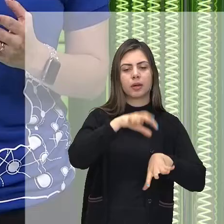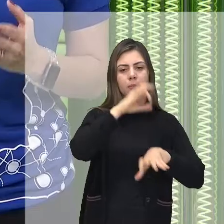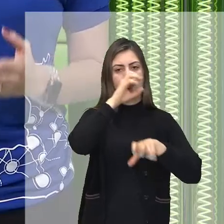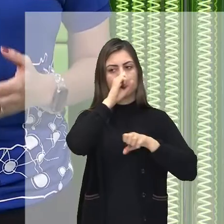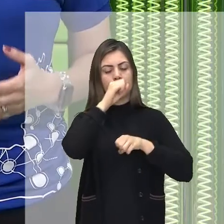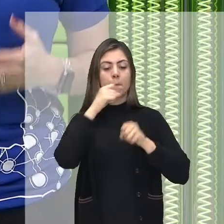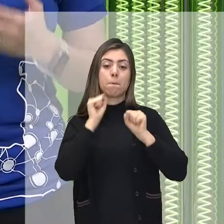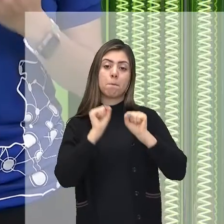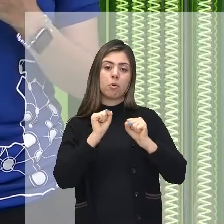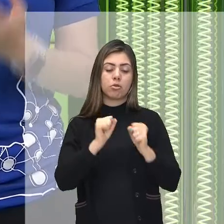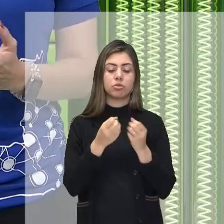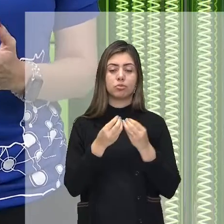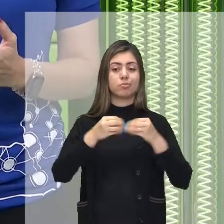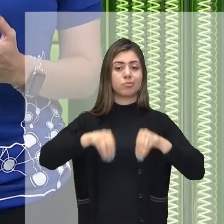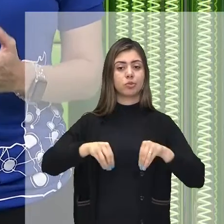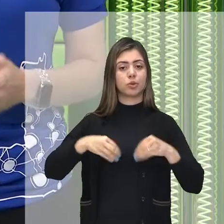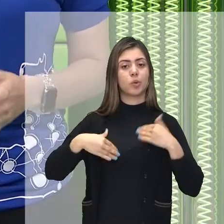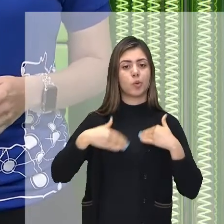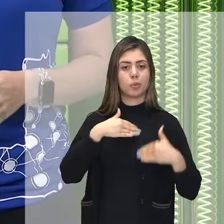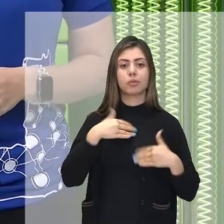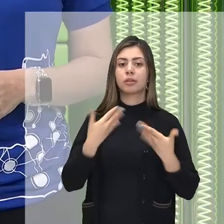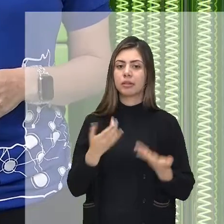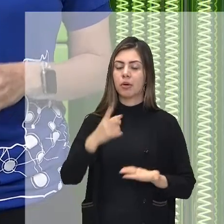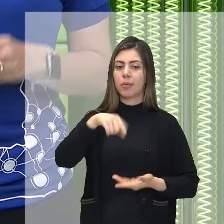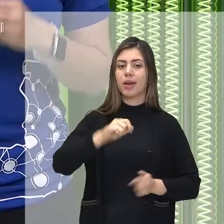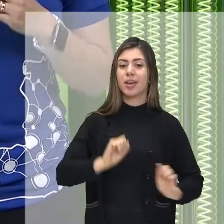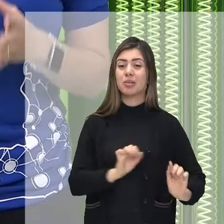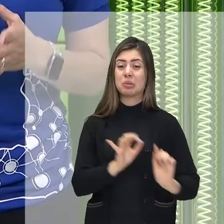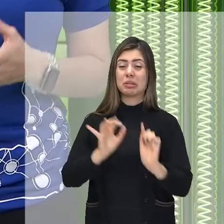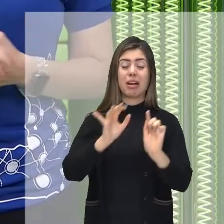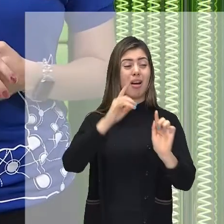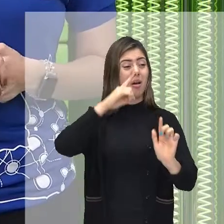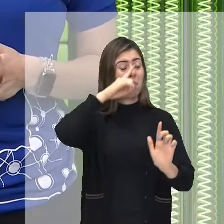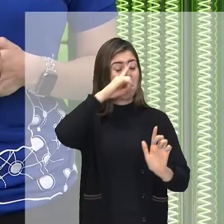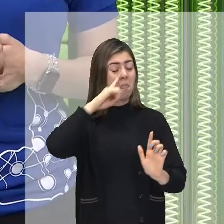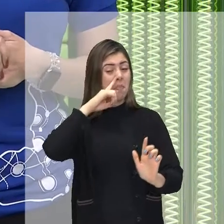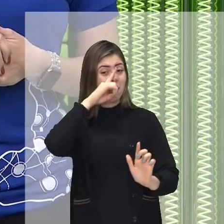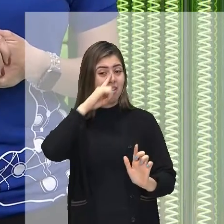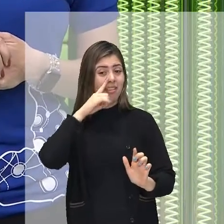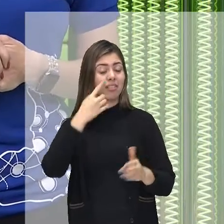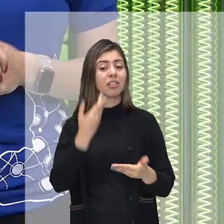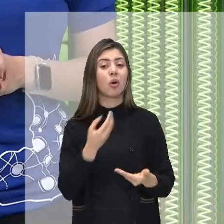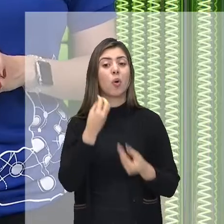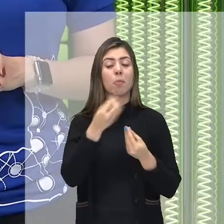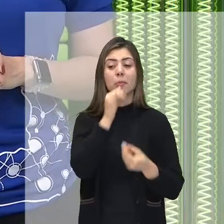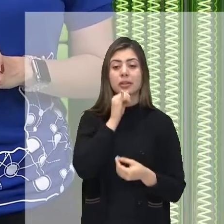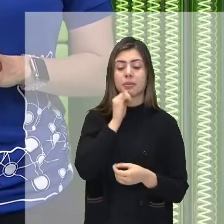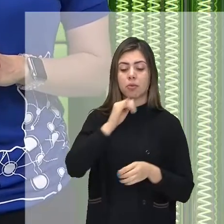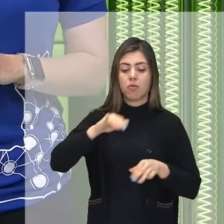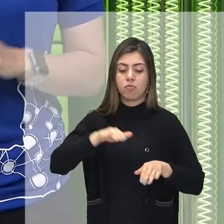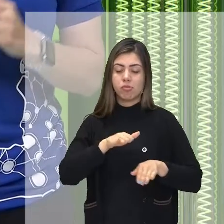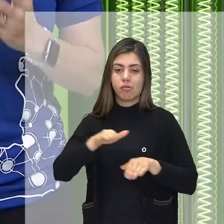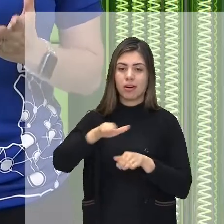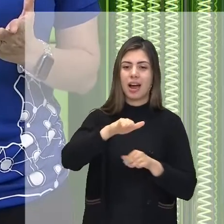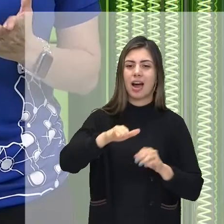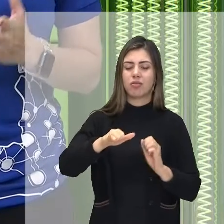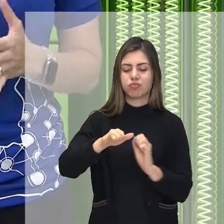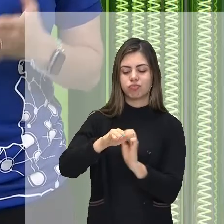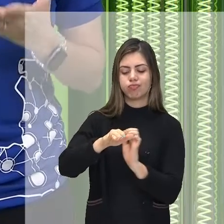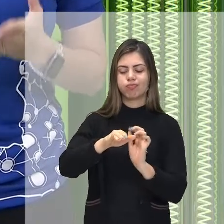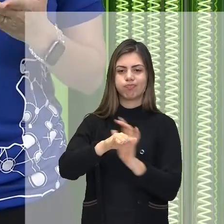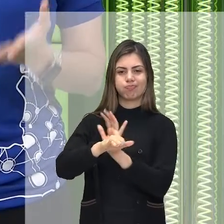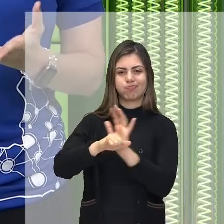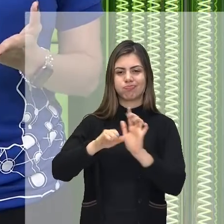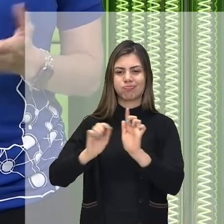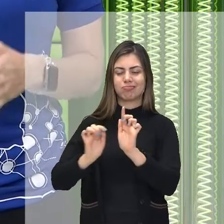certo? Então, ele é um gás muito perigoso, é o gás que sai ali do escapamento dos carros, né? E se a gente